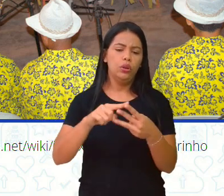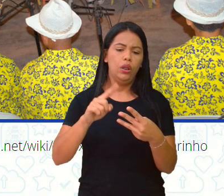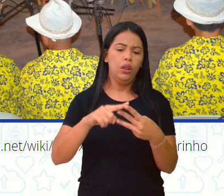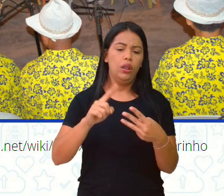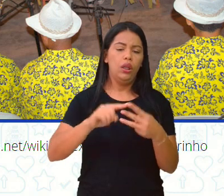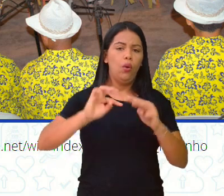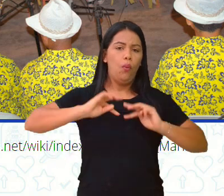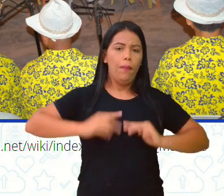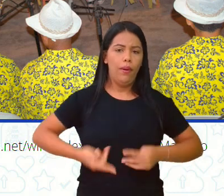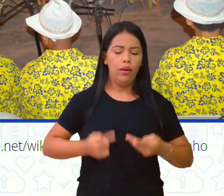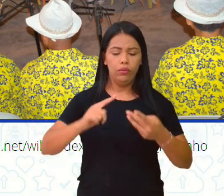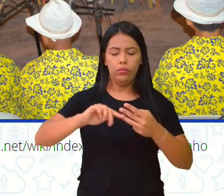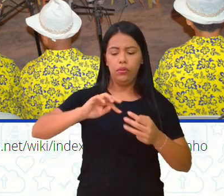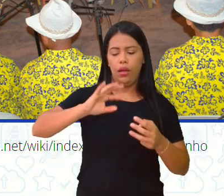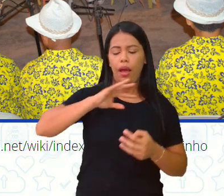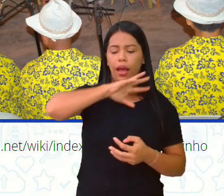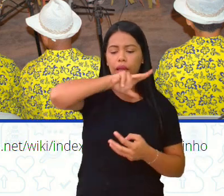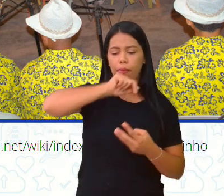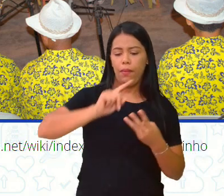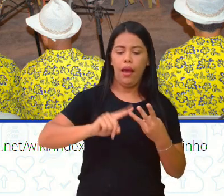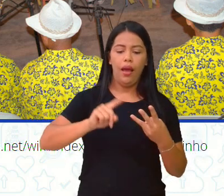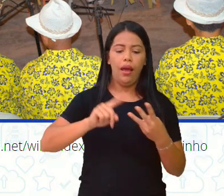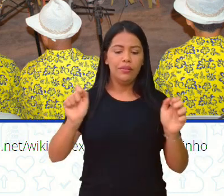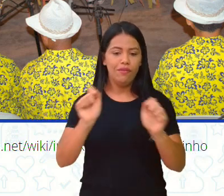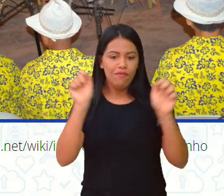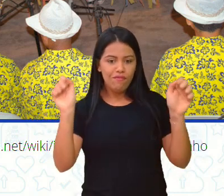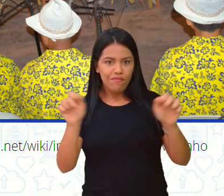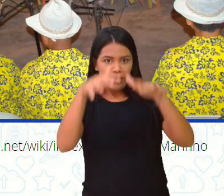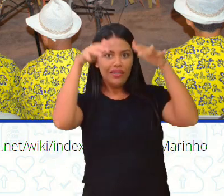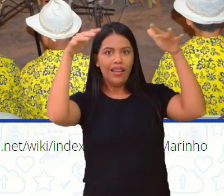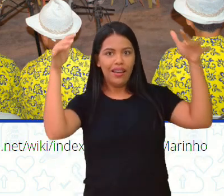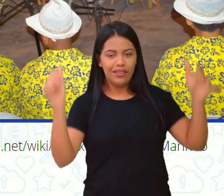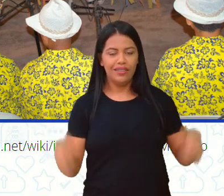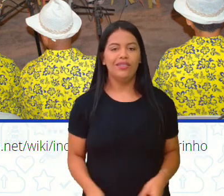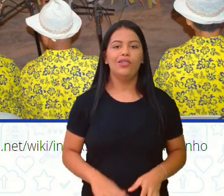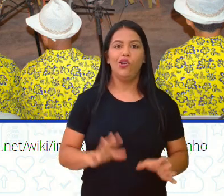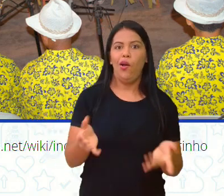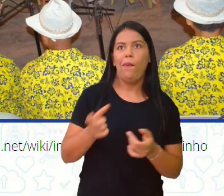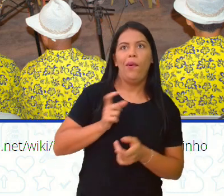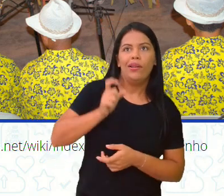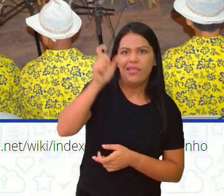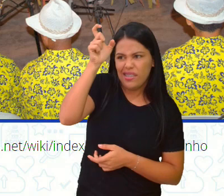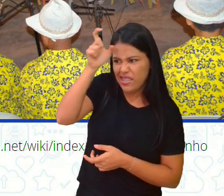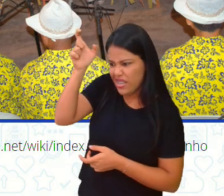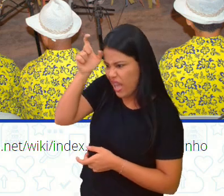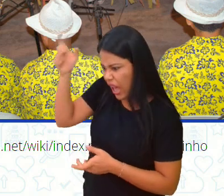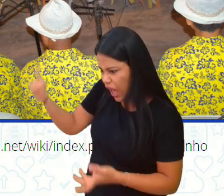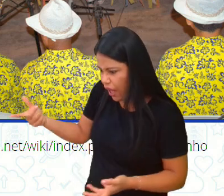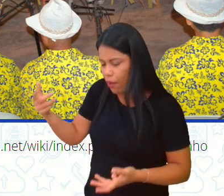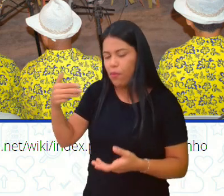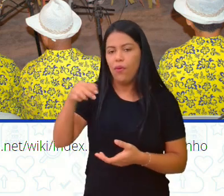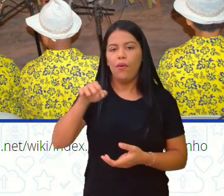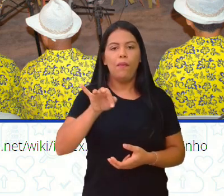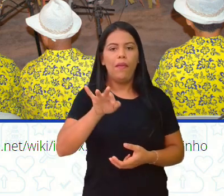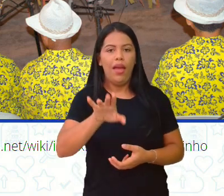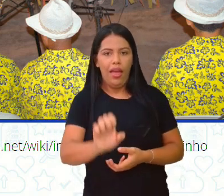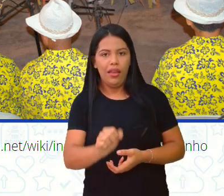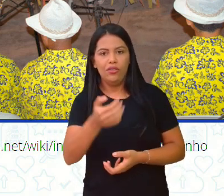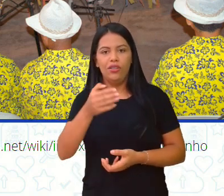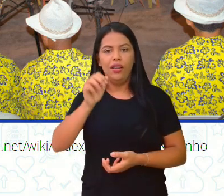os animais e os personagens fantásticos ou sobrenaturais, né, como o diabo, o mestre Ambrósio.